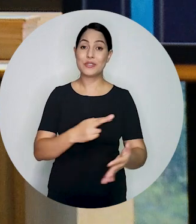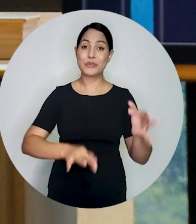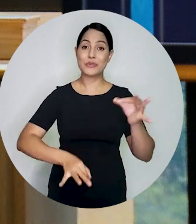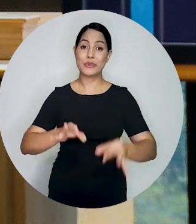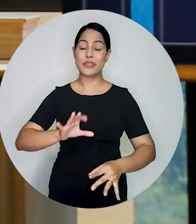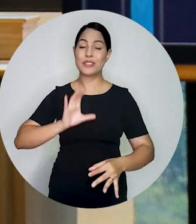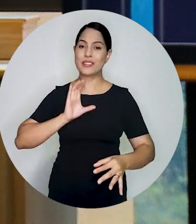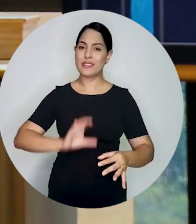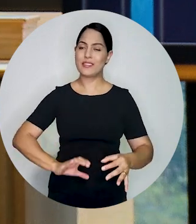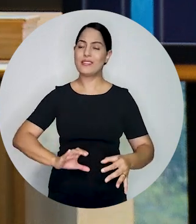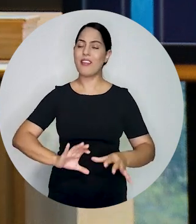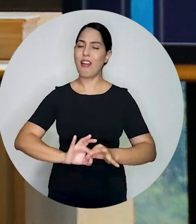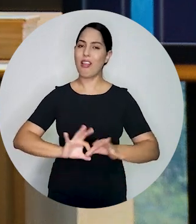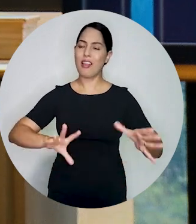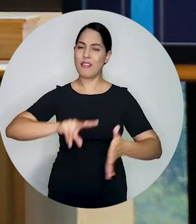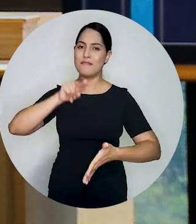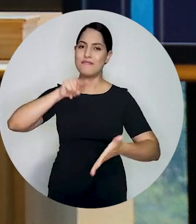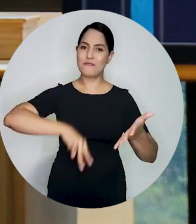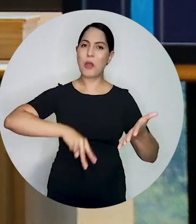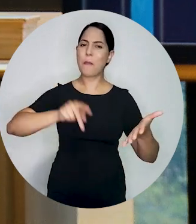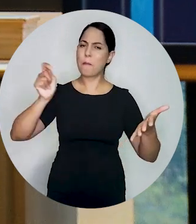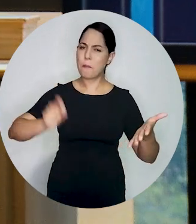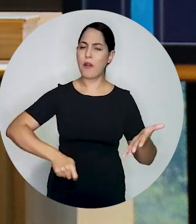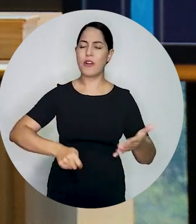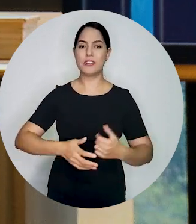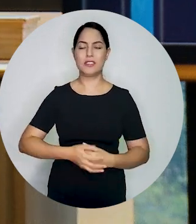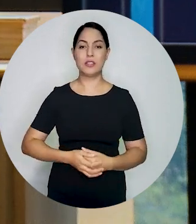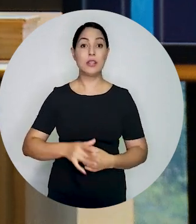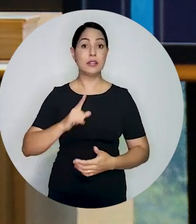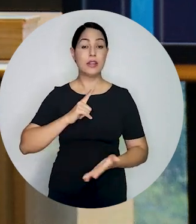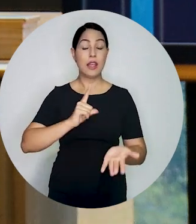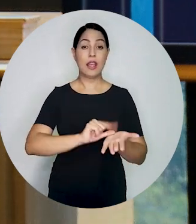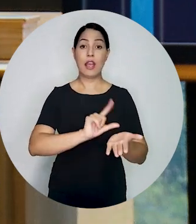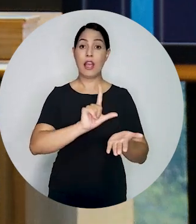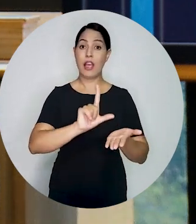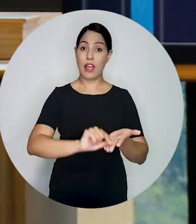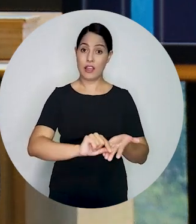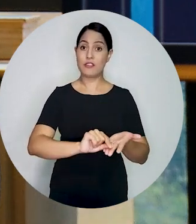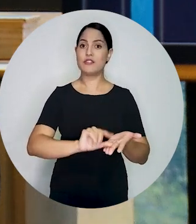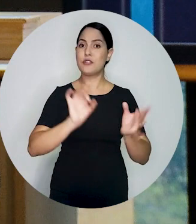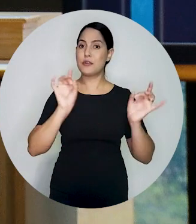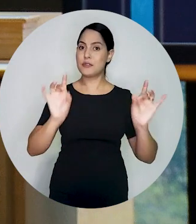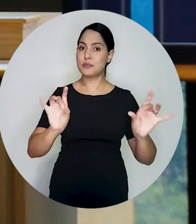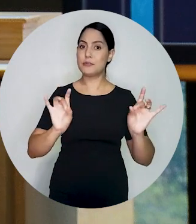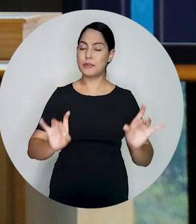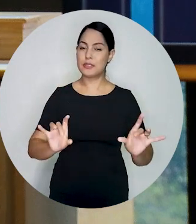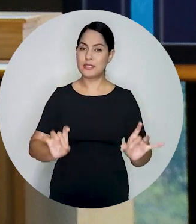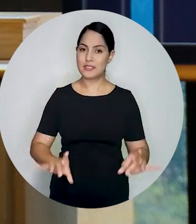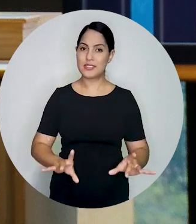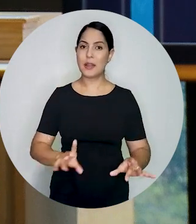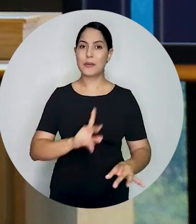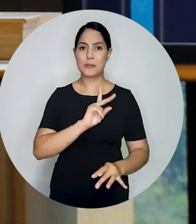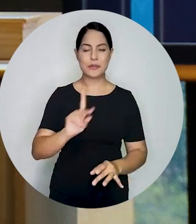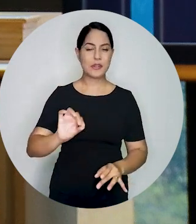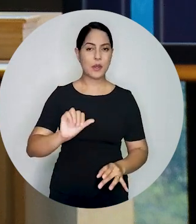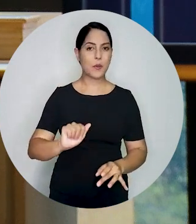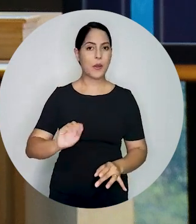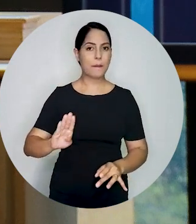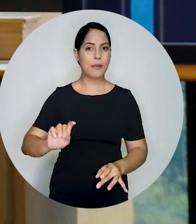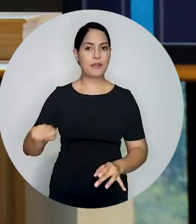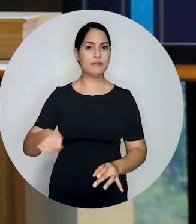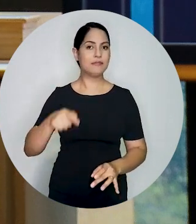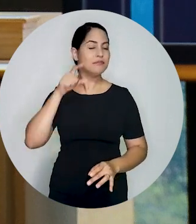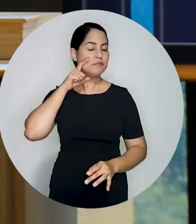revista Justiça e Cidadania deste ano já está disponível para leitura. A publicação deste mês traz um artigo especial do presidente da